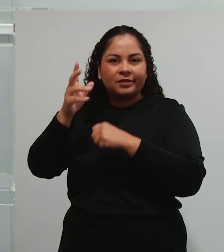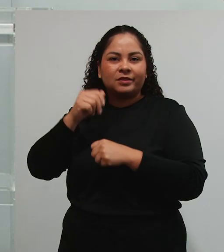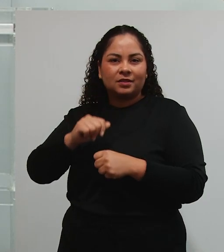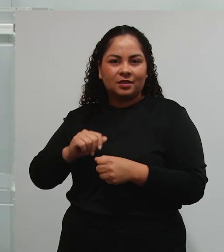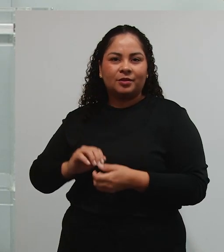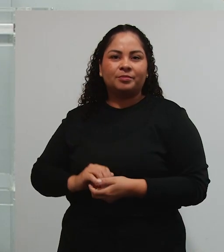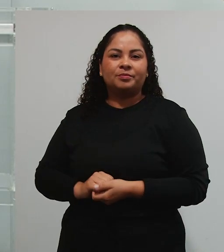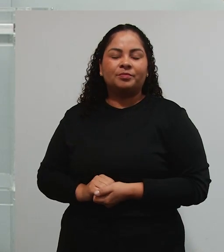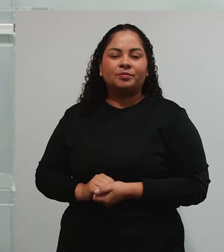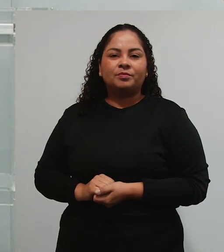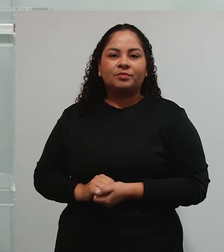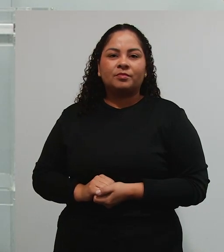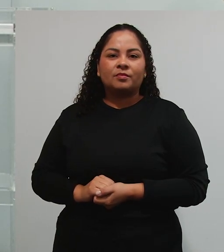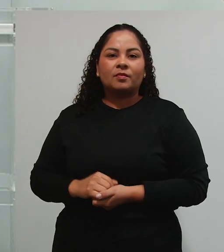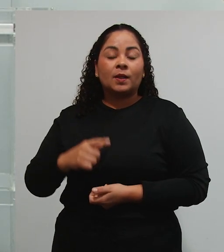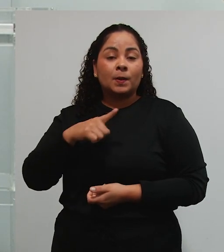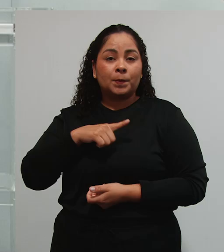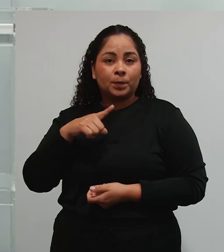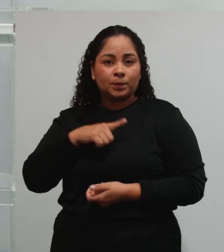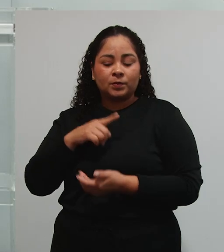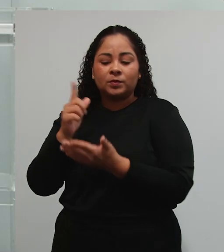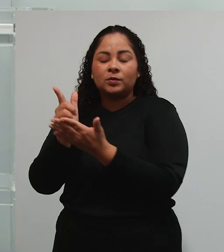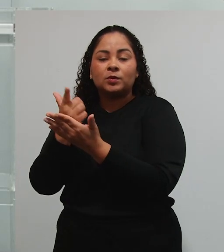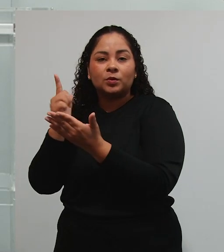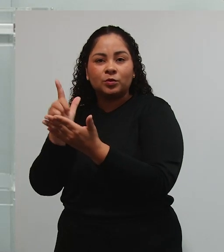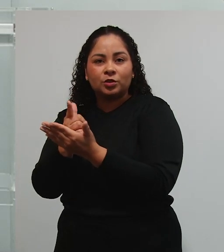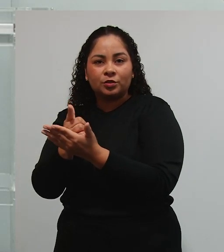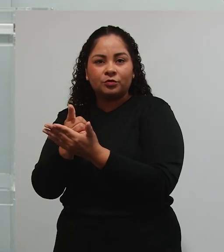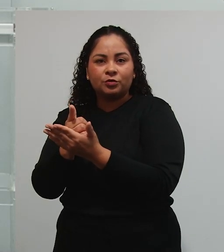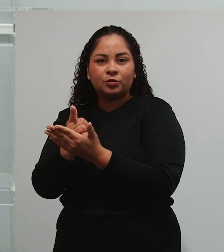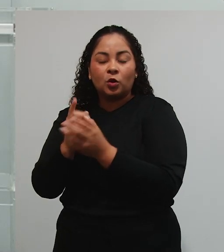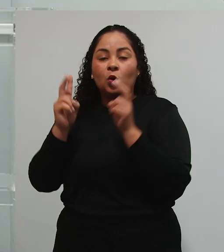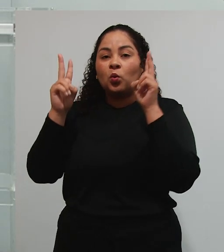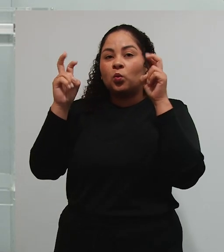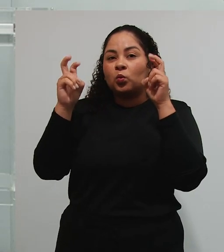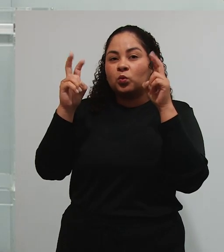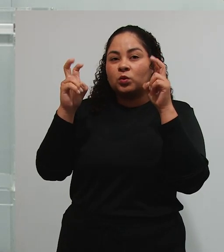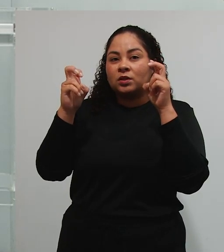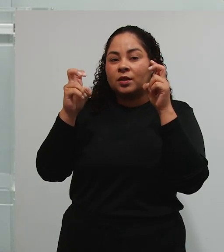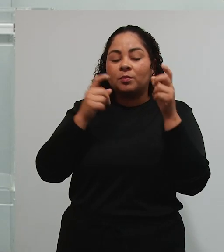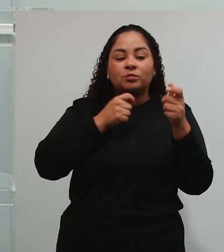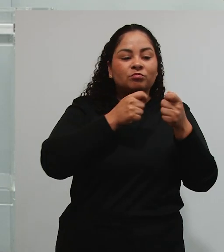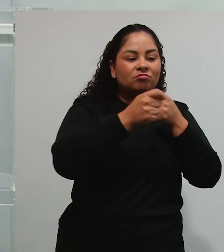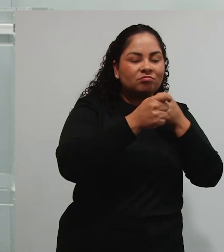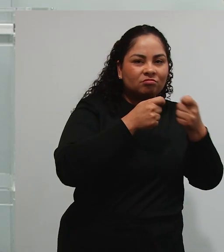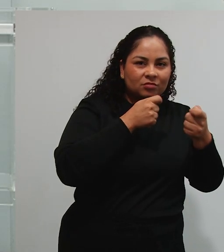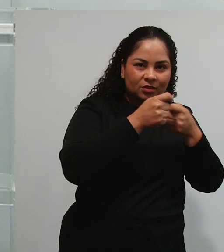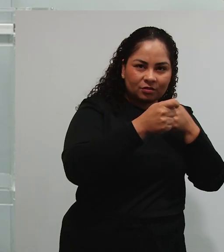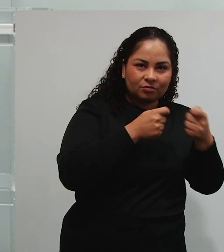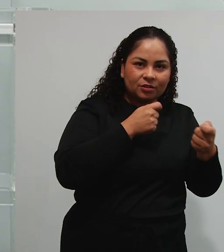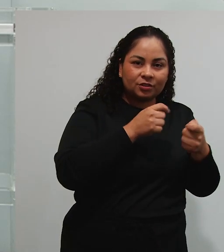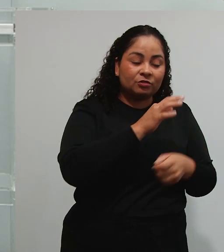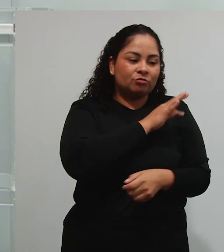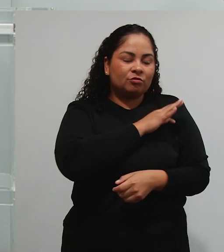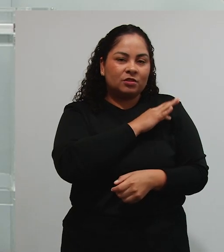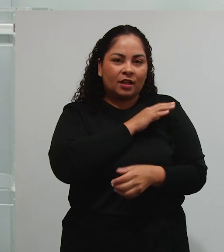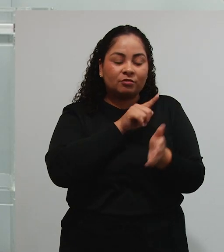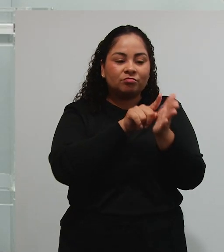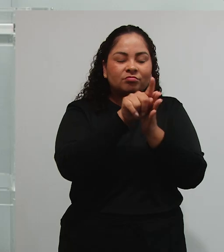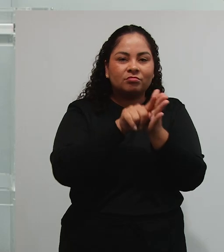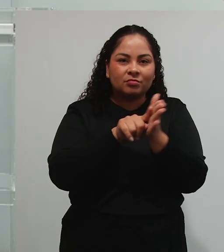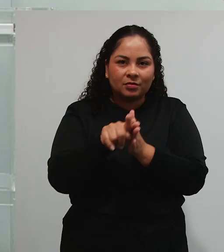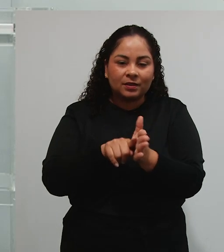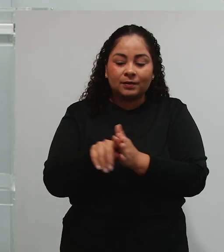né? Lógico que tem outros livros e que tem livros que tratam especificamente um livro inteiro sobre a entrevista